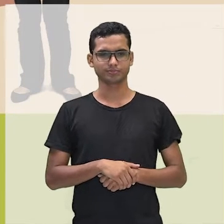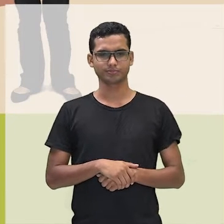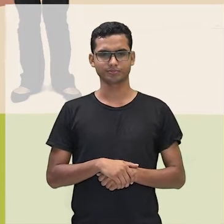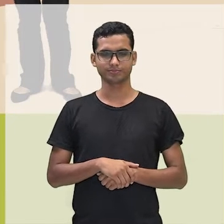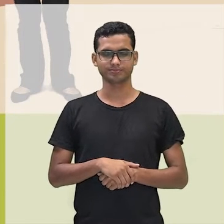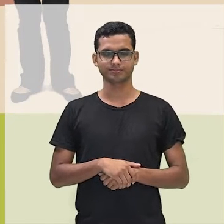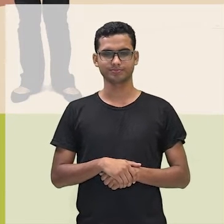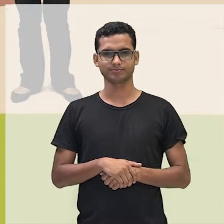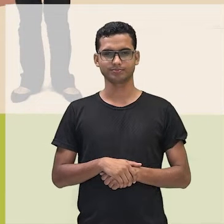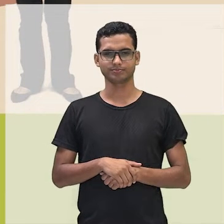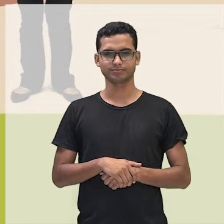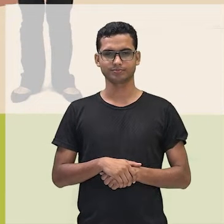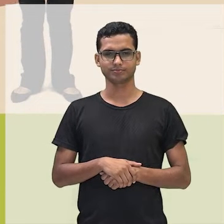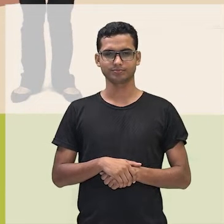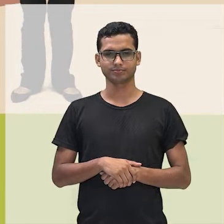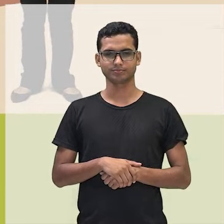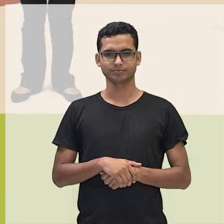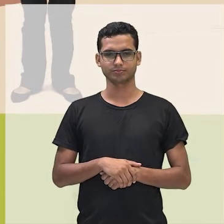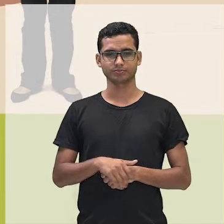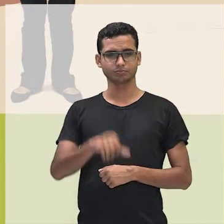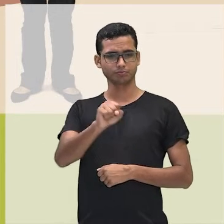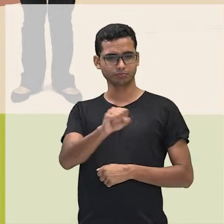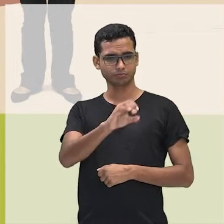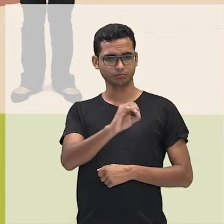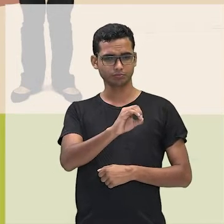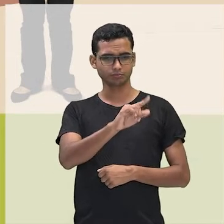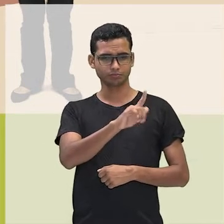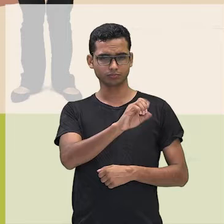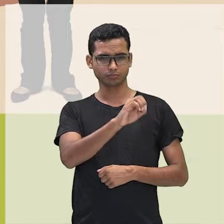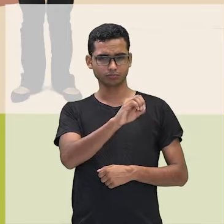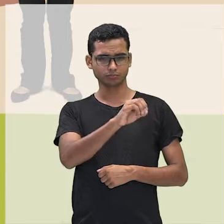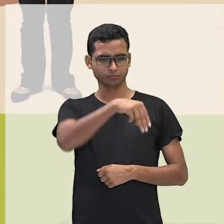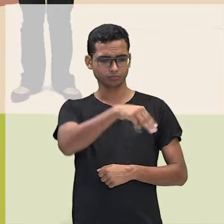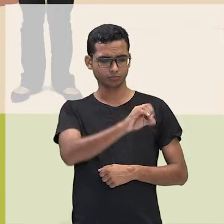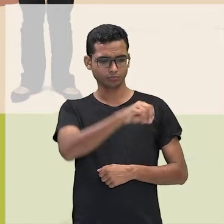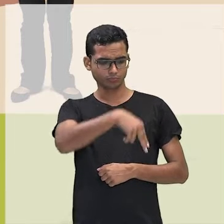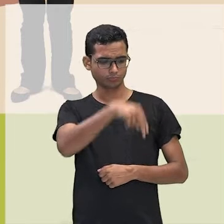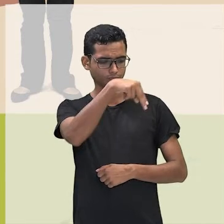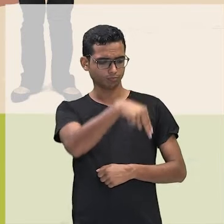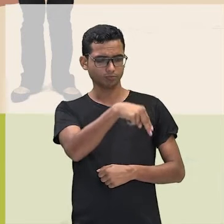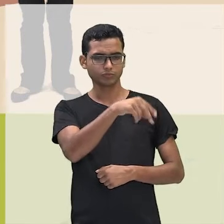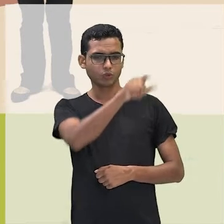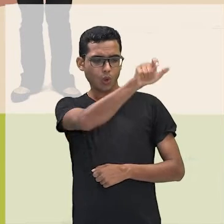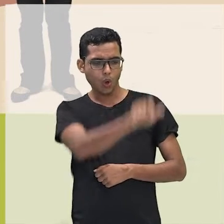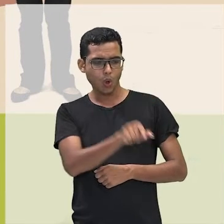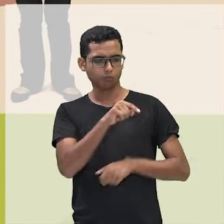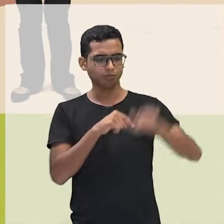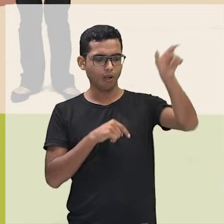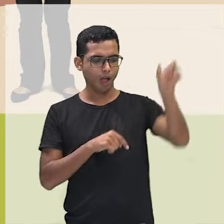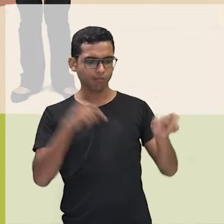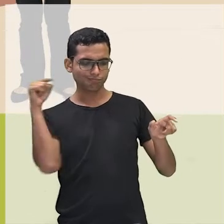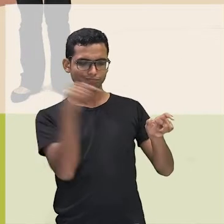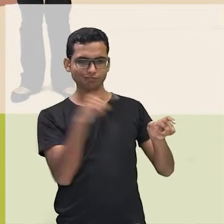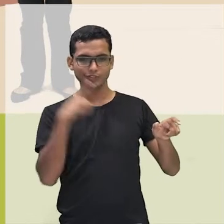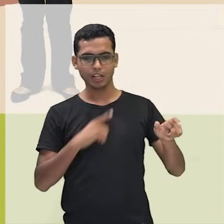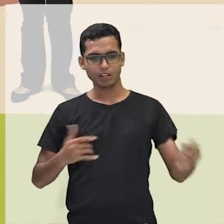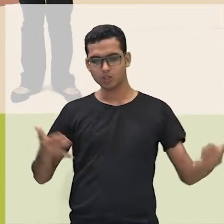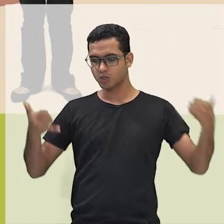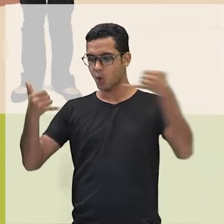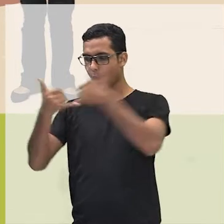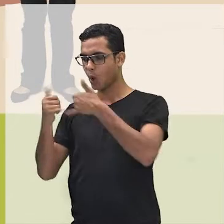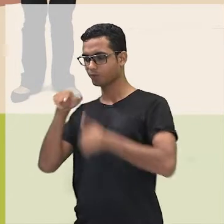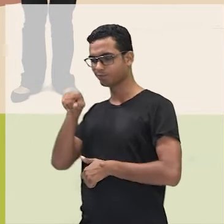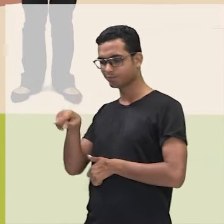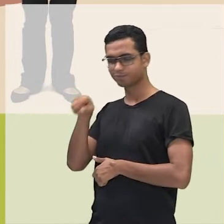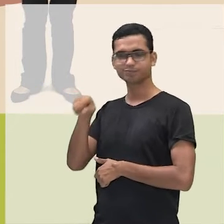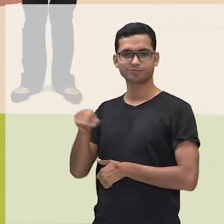called her. O Solomon ligou para quem? Ligou para Victoria, ligou para ela,